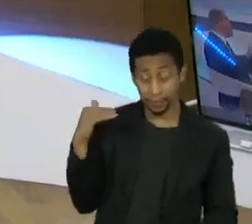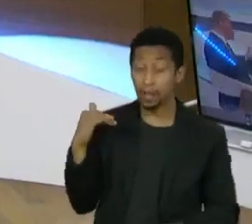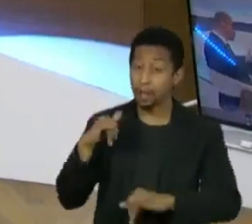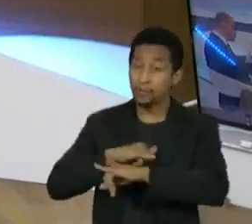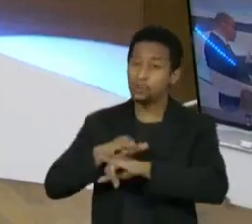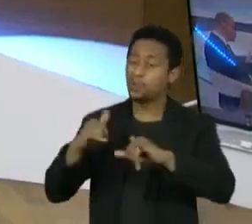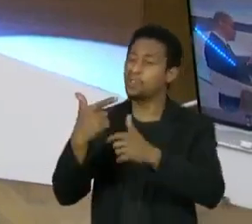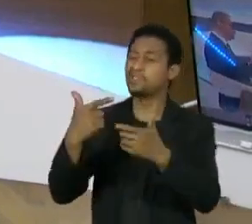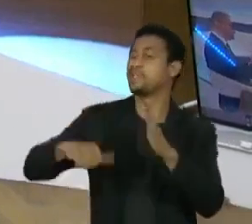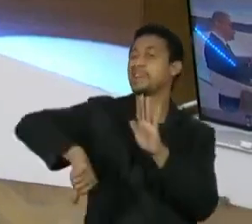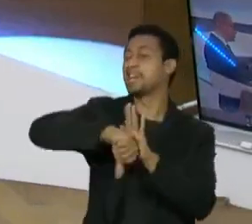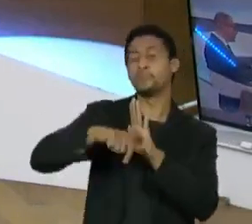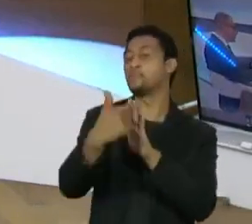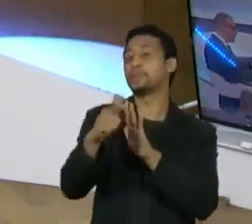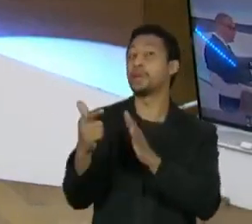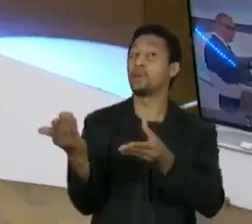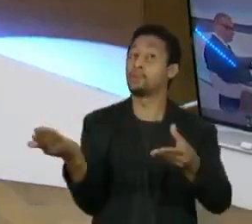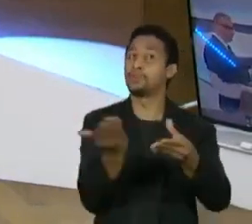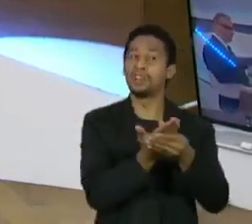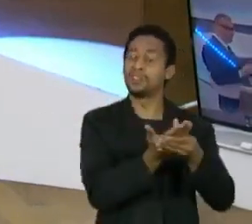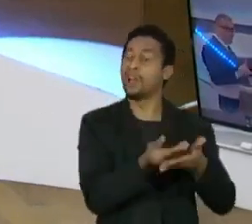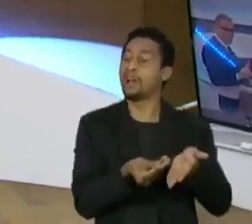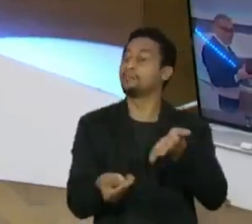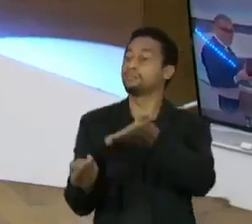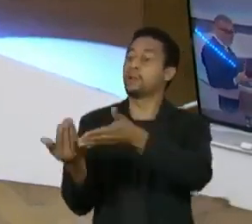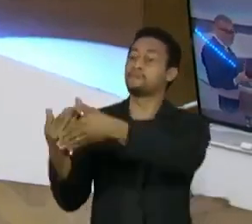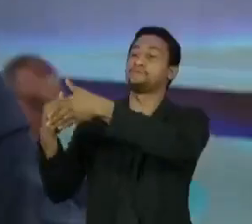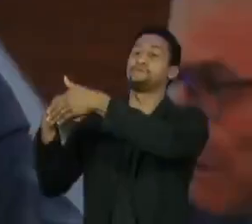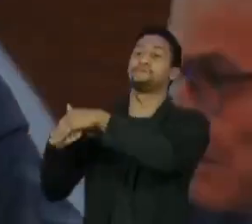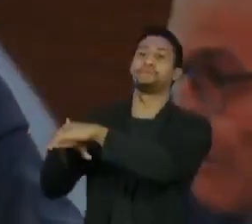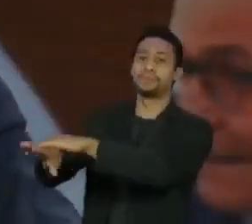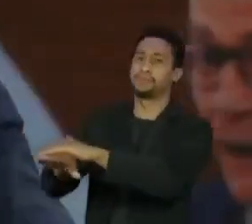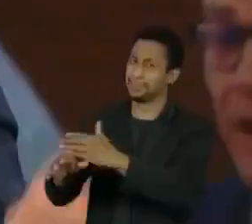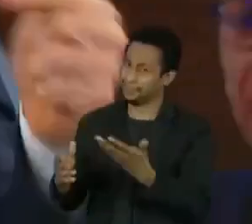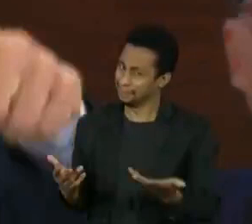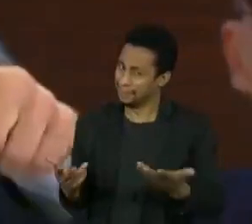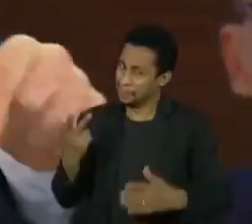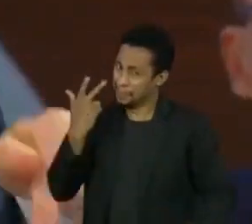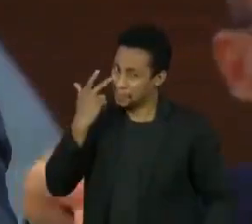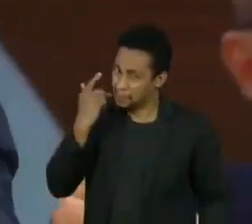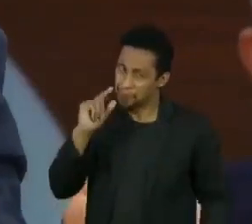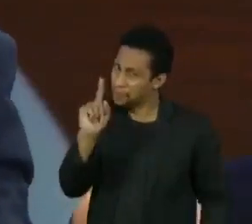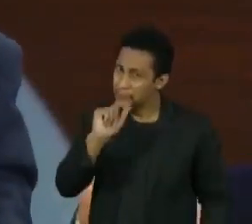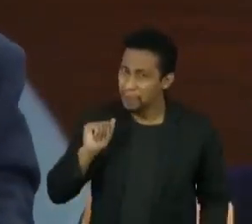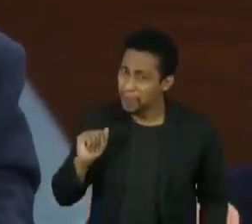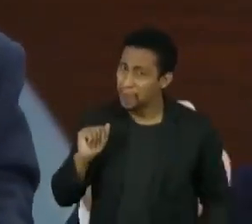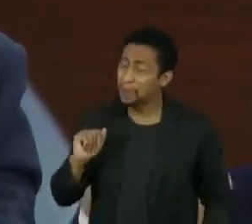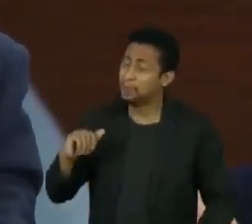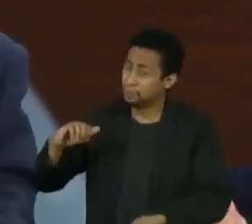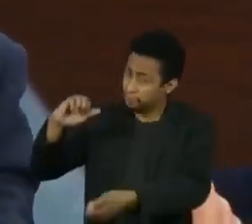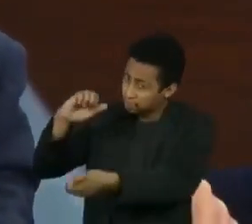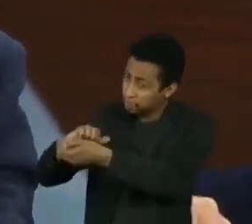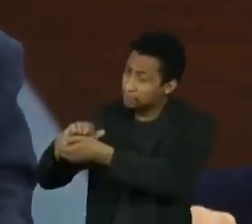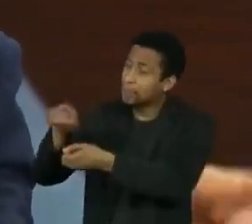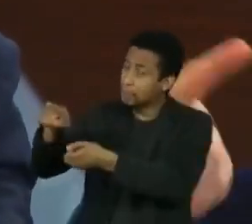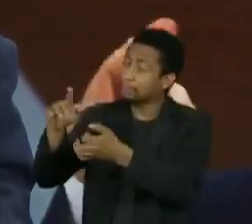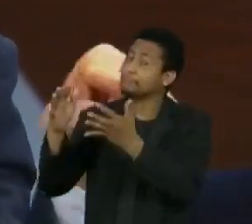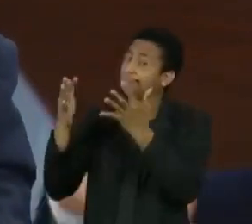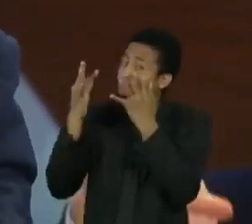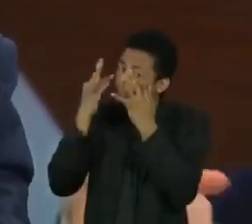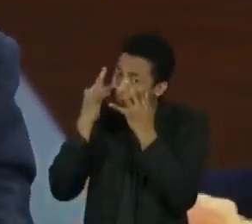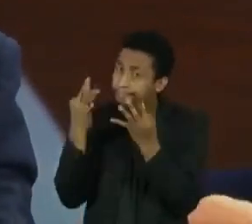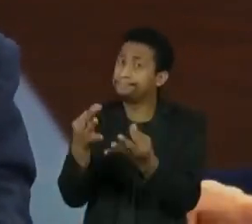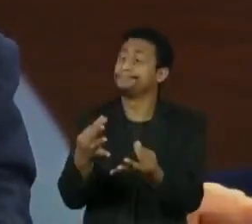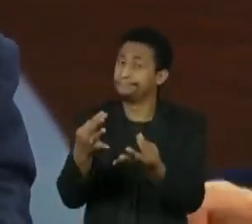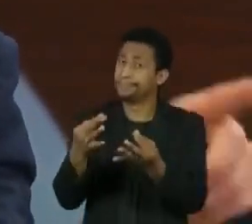também devolveu. E isso não é um procedimento normal no Supremo Tribunal Federal. Quer dizer, o Supremo ele está atento a